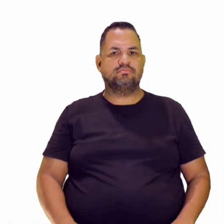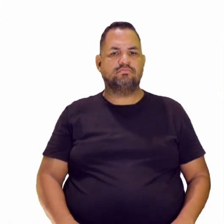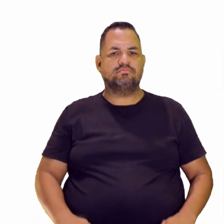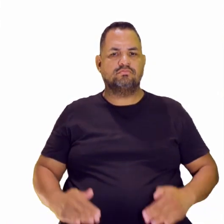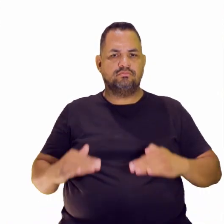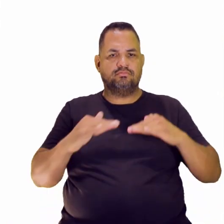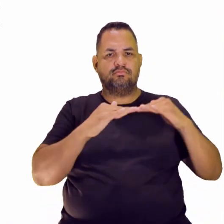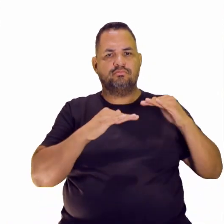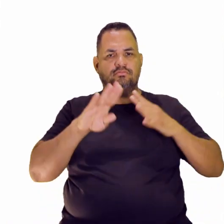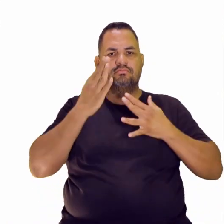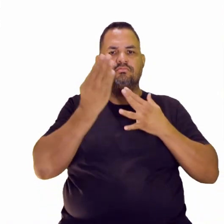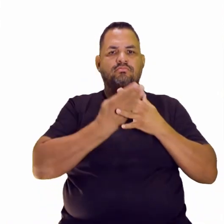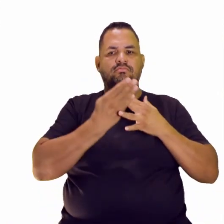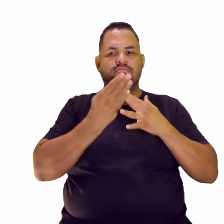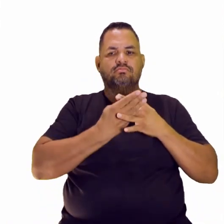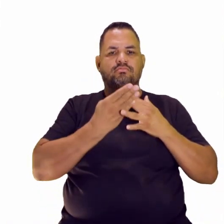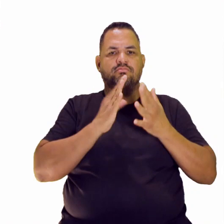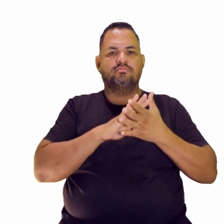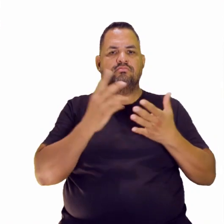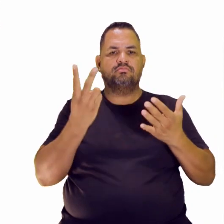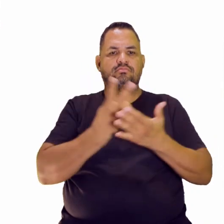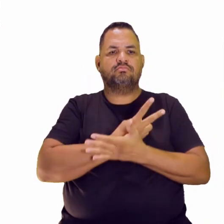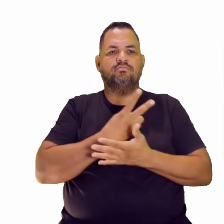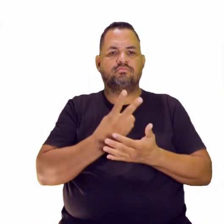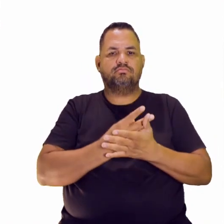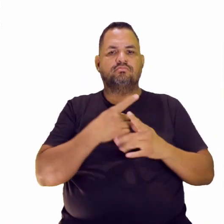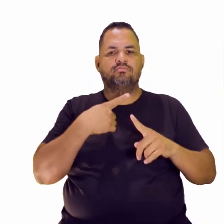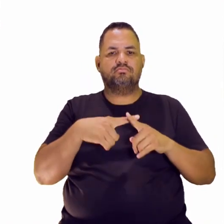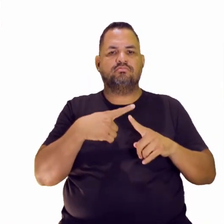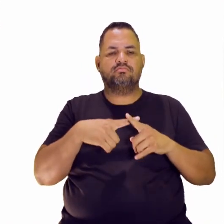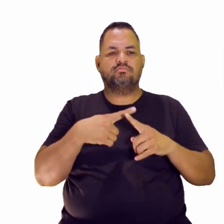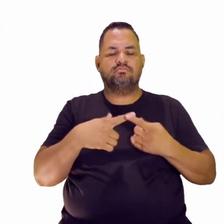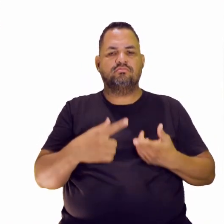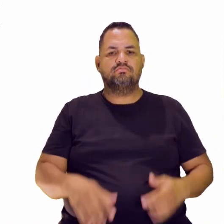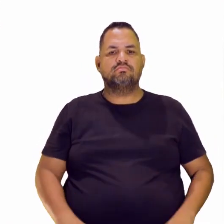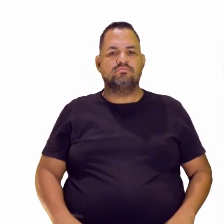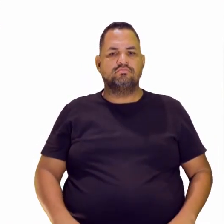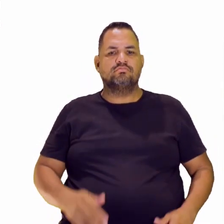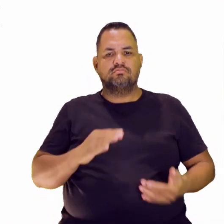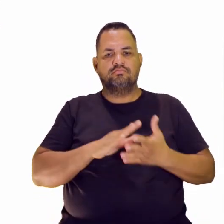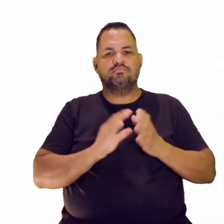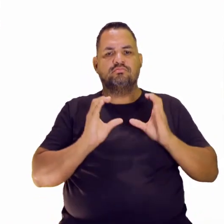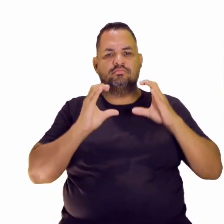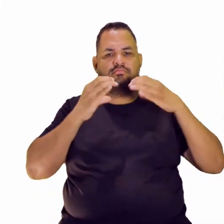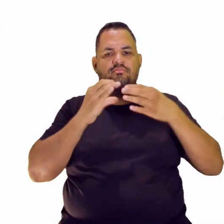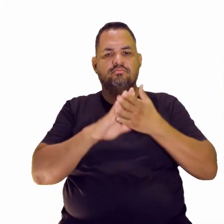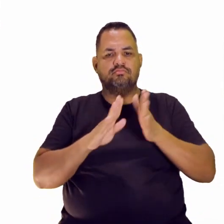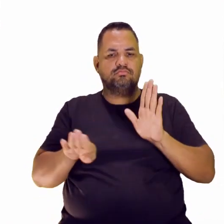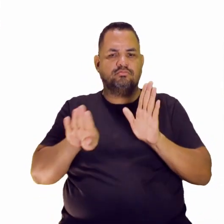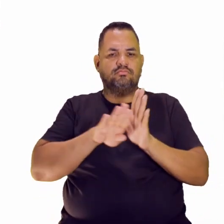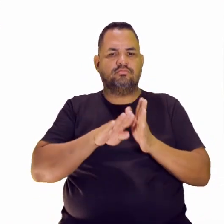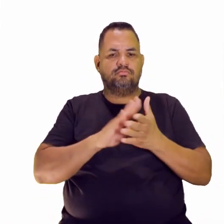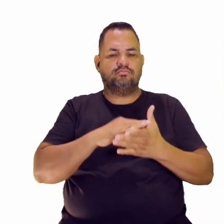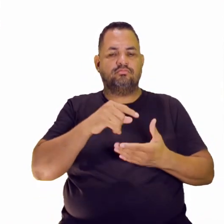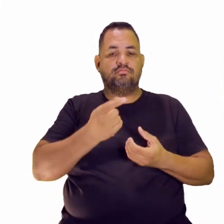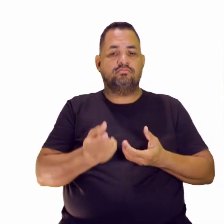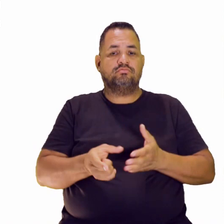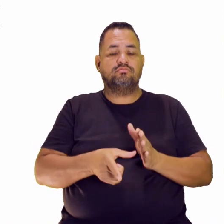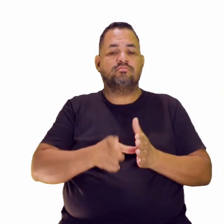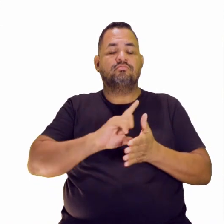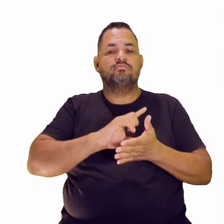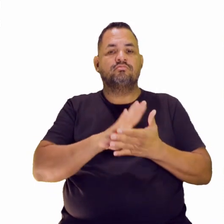barroco está errado porque a missão veio bem antes de